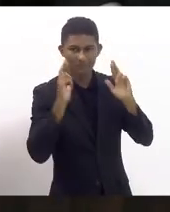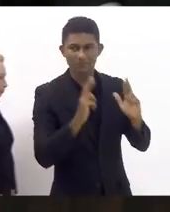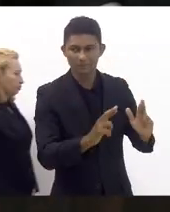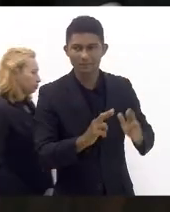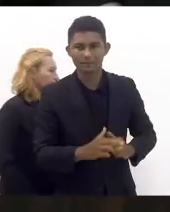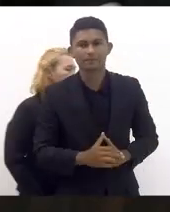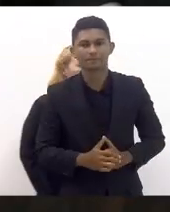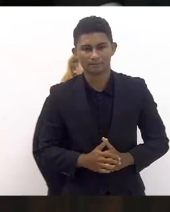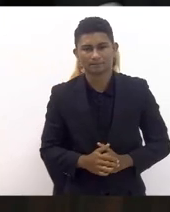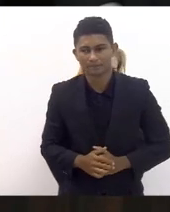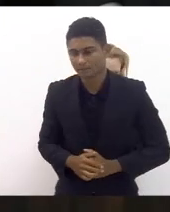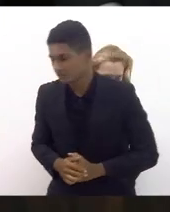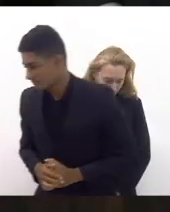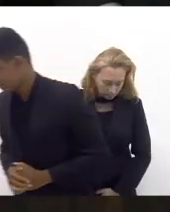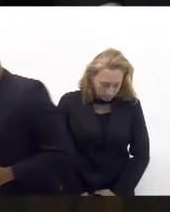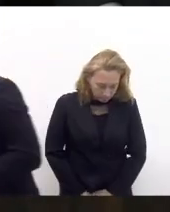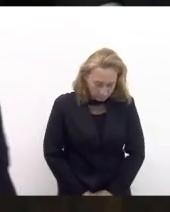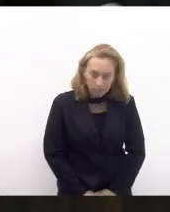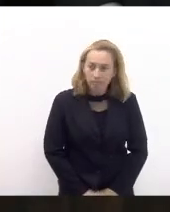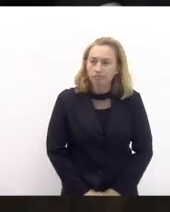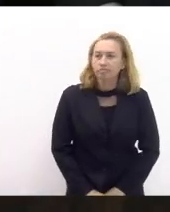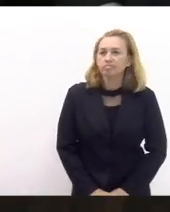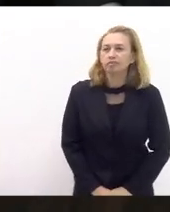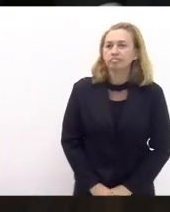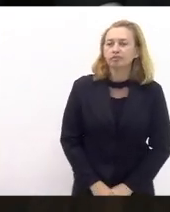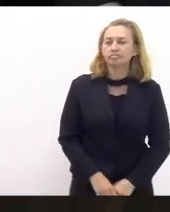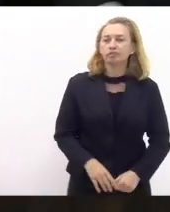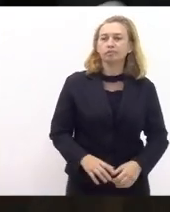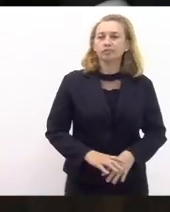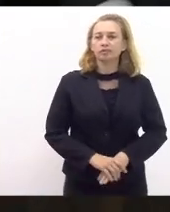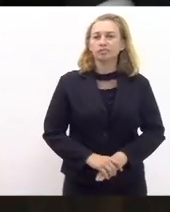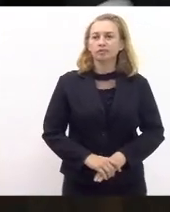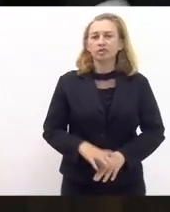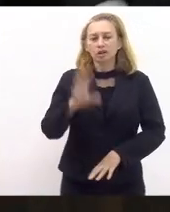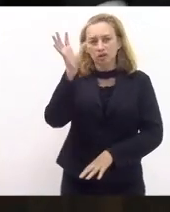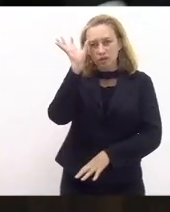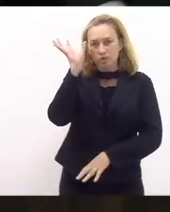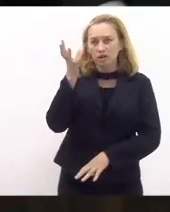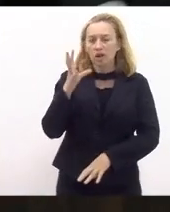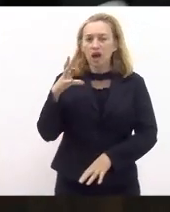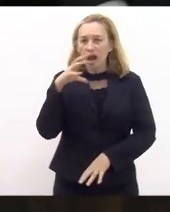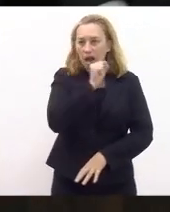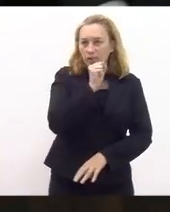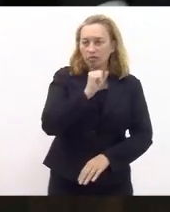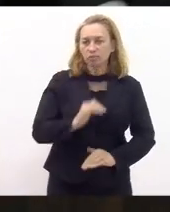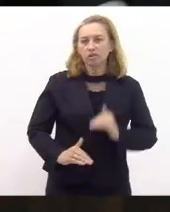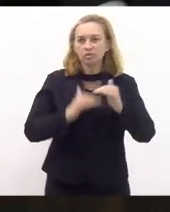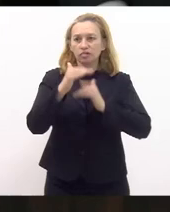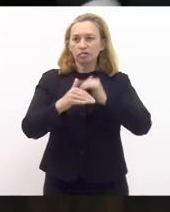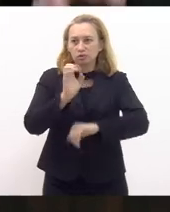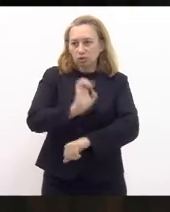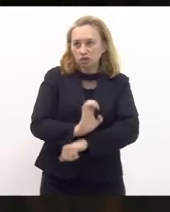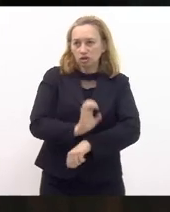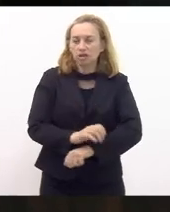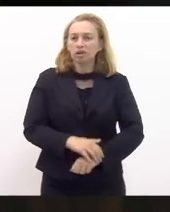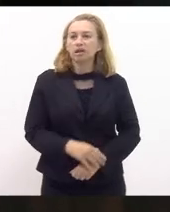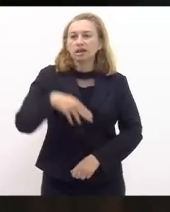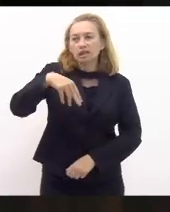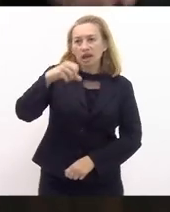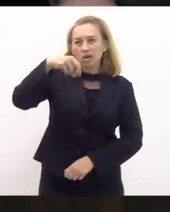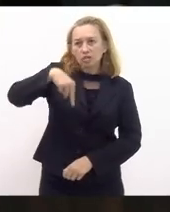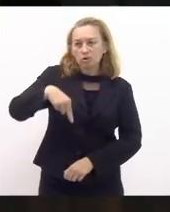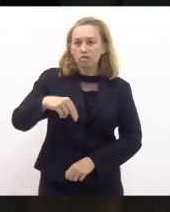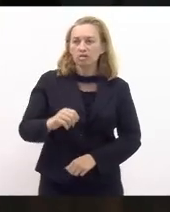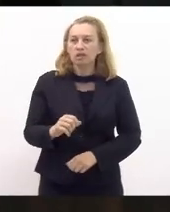de atender e trazer uma solução mais rápida para o desenvolvimento do Estado. Nelson tinha que ser